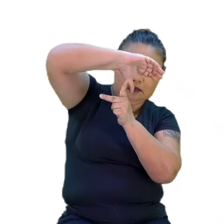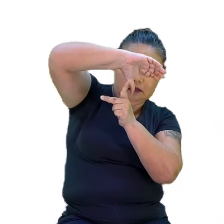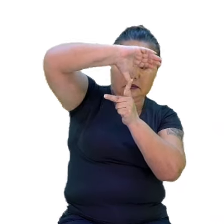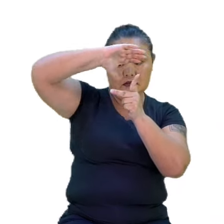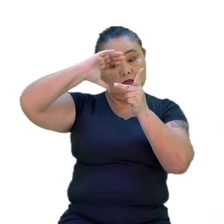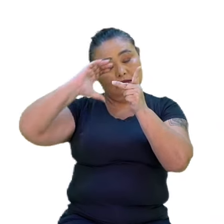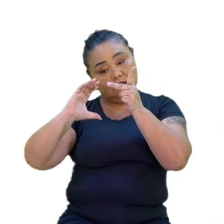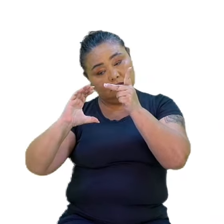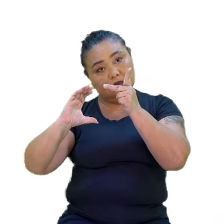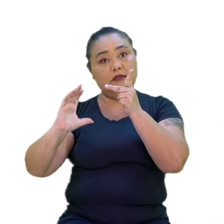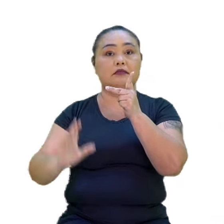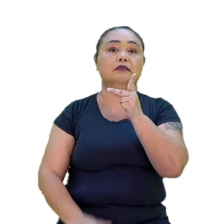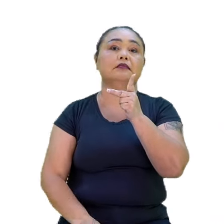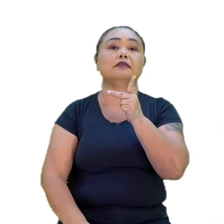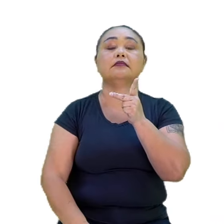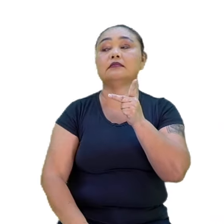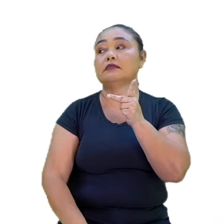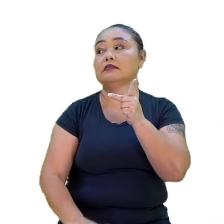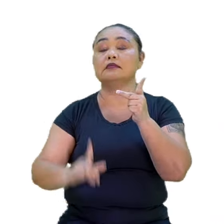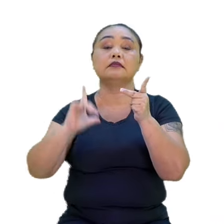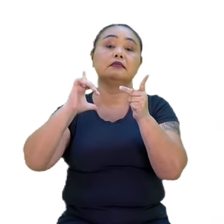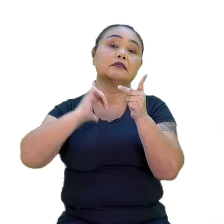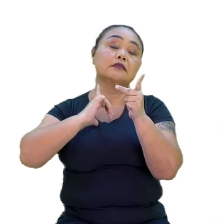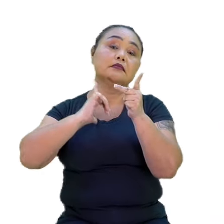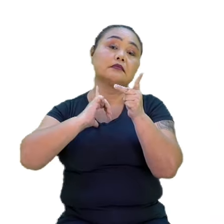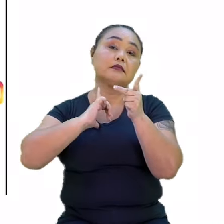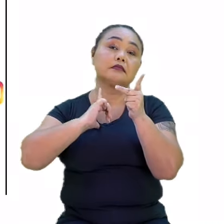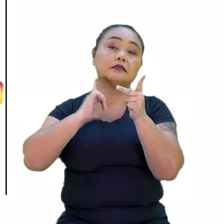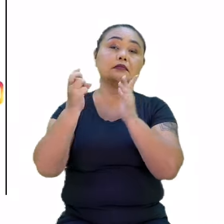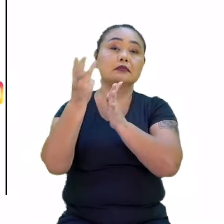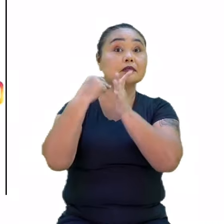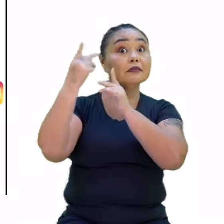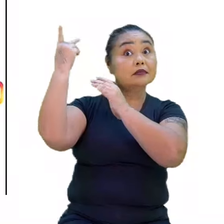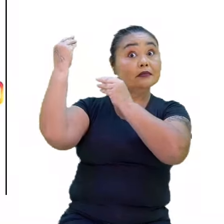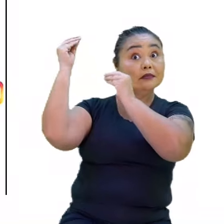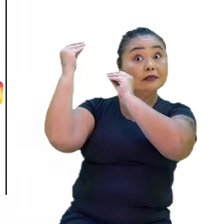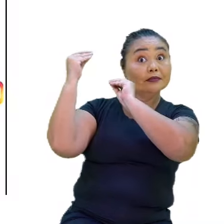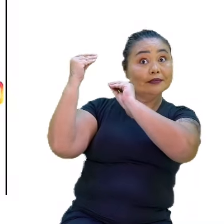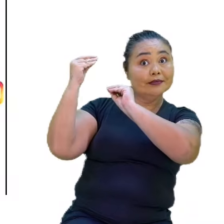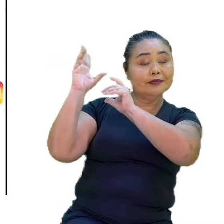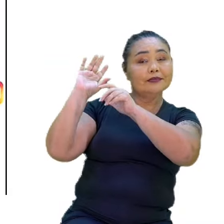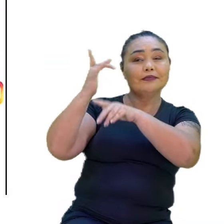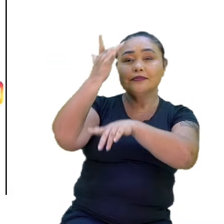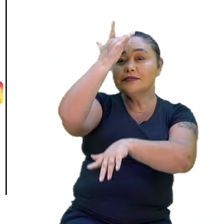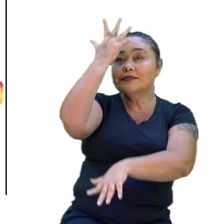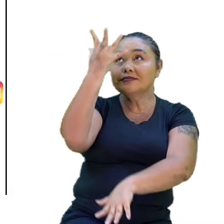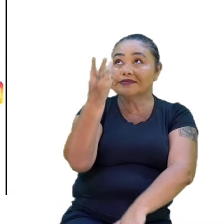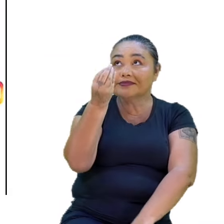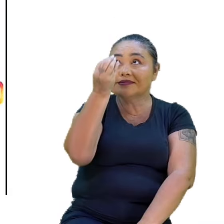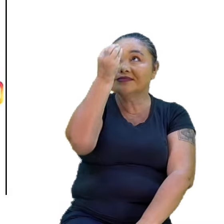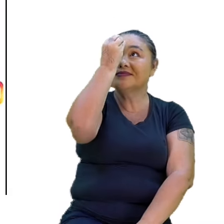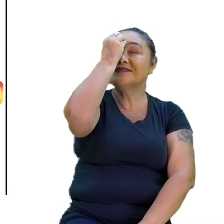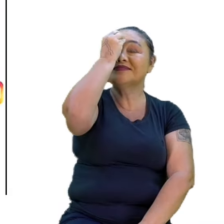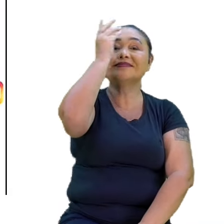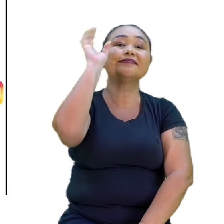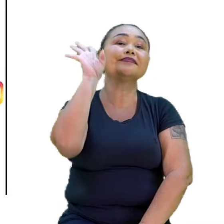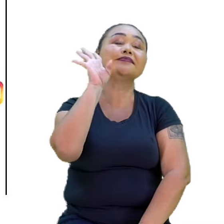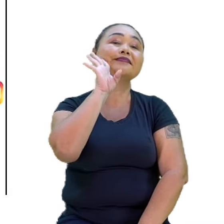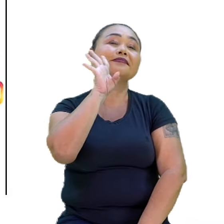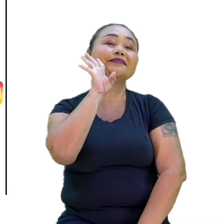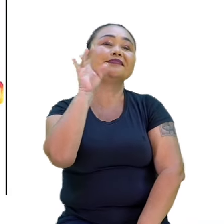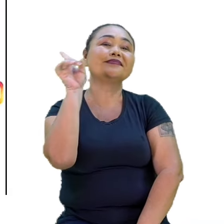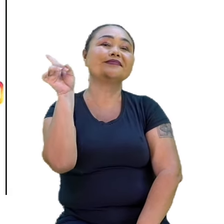os catetos também temos um mapa mental aqui para facilitar o entendimento esse mapa mental é legal né porque ele traz